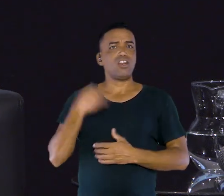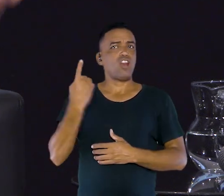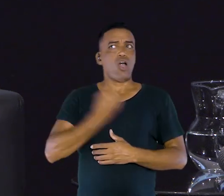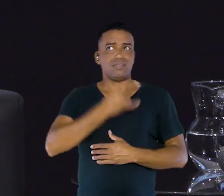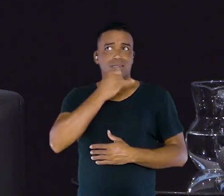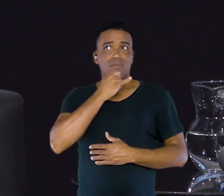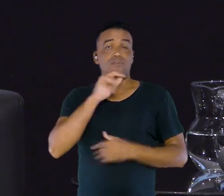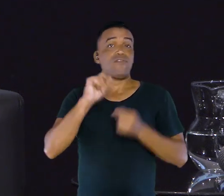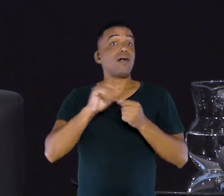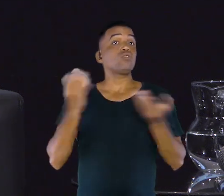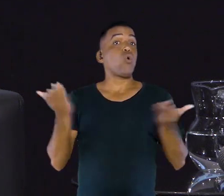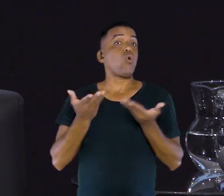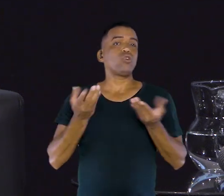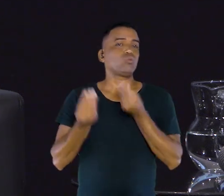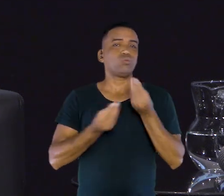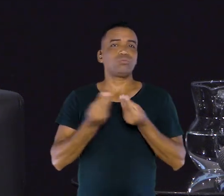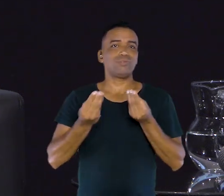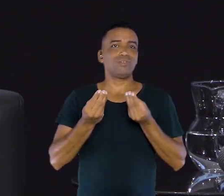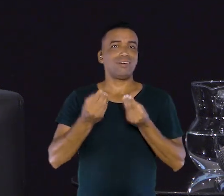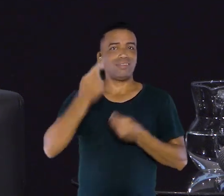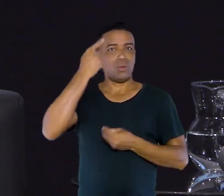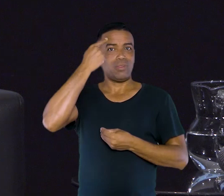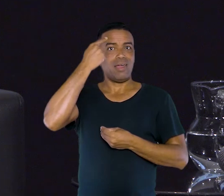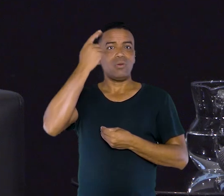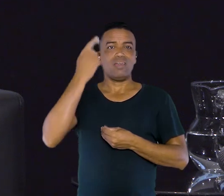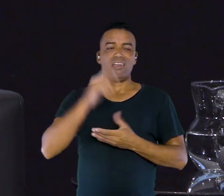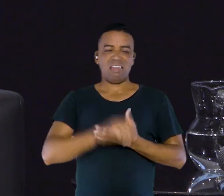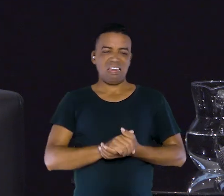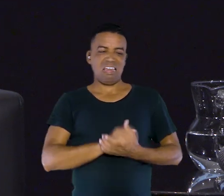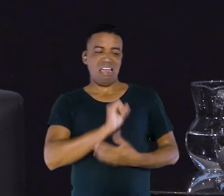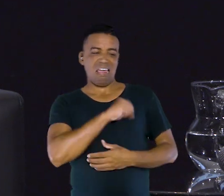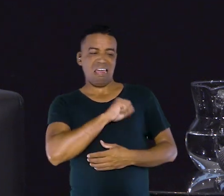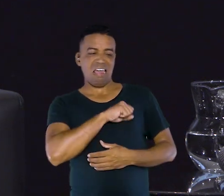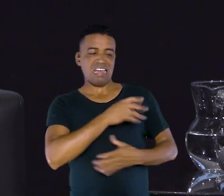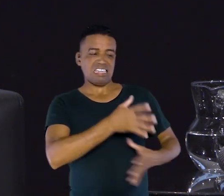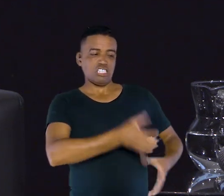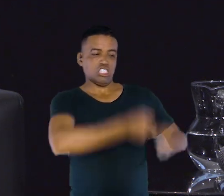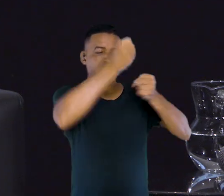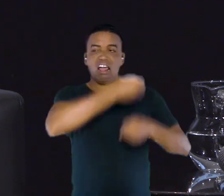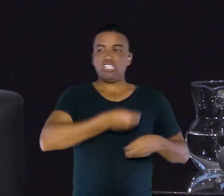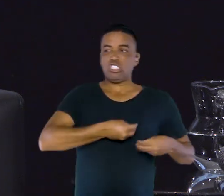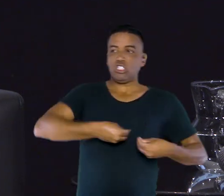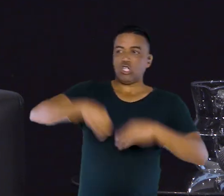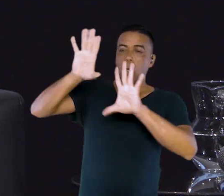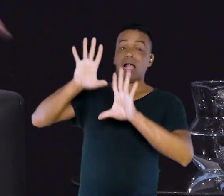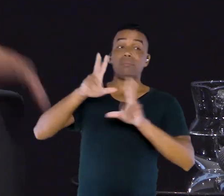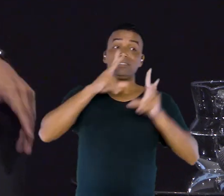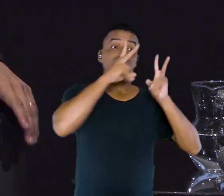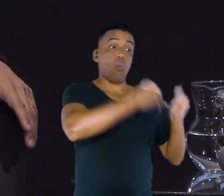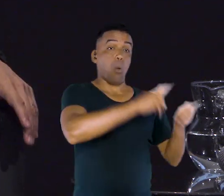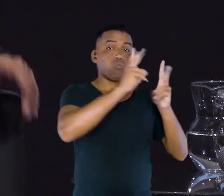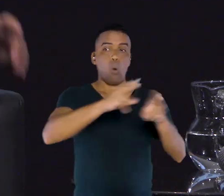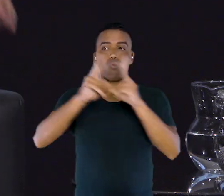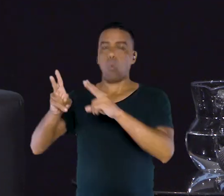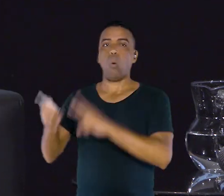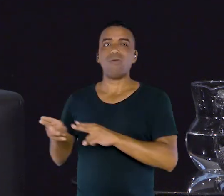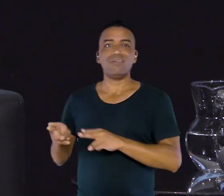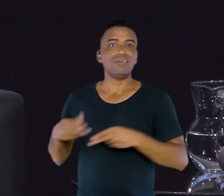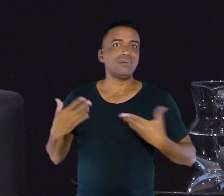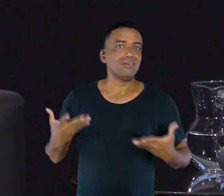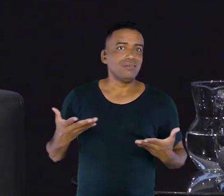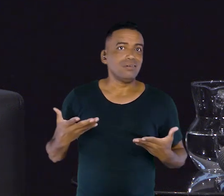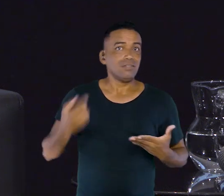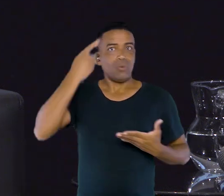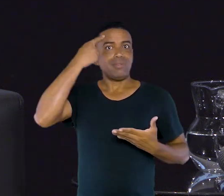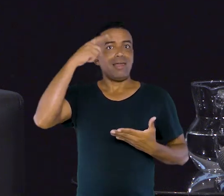não, talvez nós aqui, né? Essa ideia de erva daninha, né? Tem que eliminar, tem que limpar, tem que ser tudo igual, é a mesma coisa. Então,